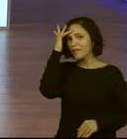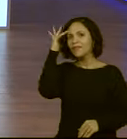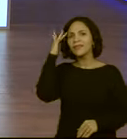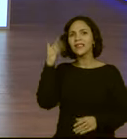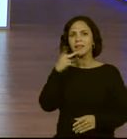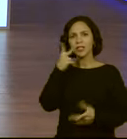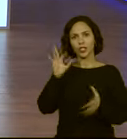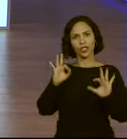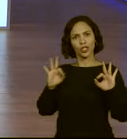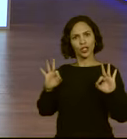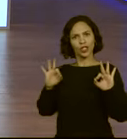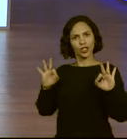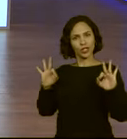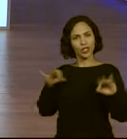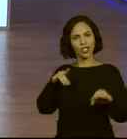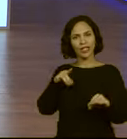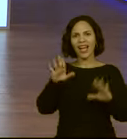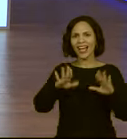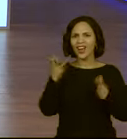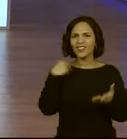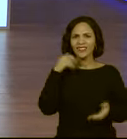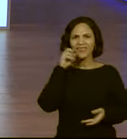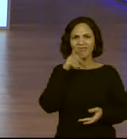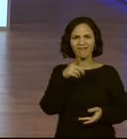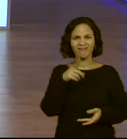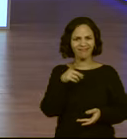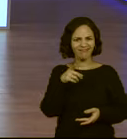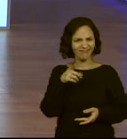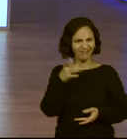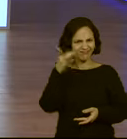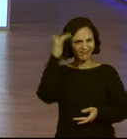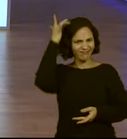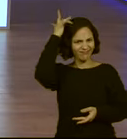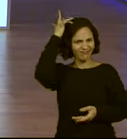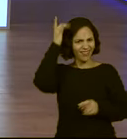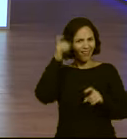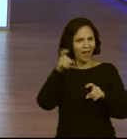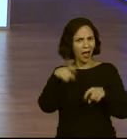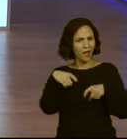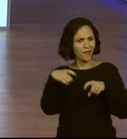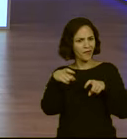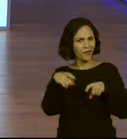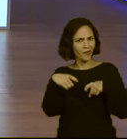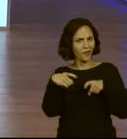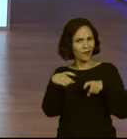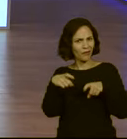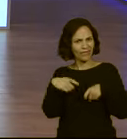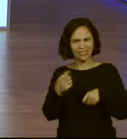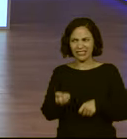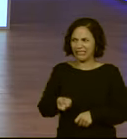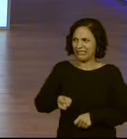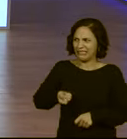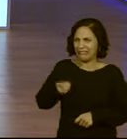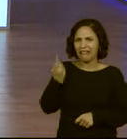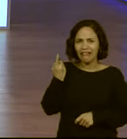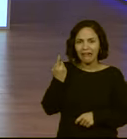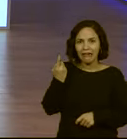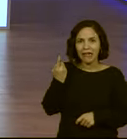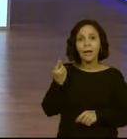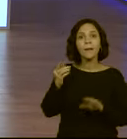e era Chique né interessante que às vezes a gente olha alguma coisa do passado alguma coisa da moda a gente olhem Nossa que coisa estranha